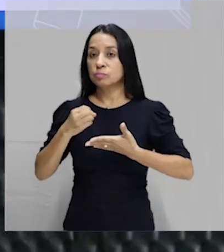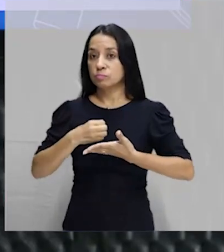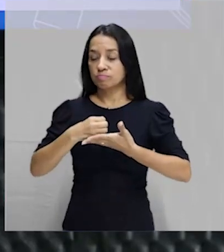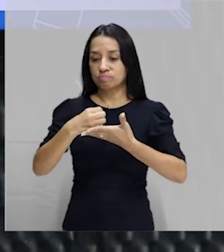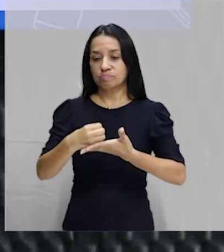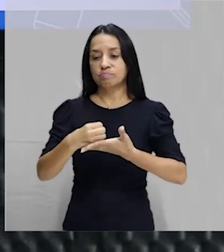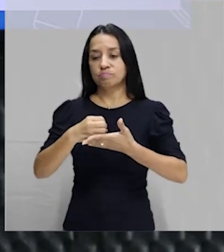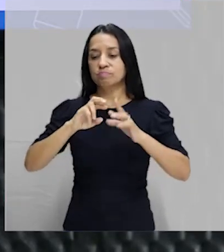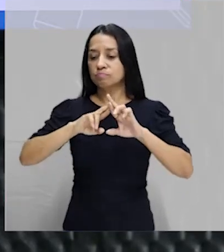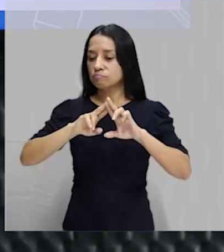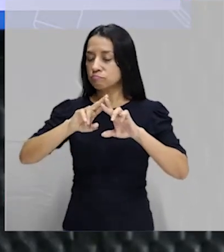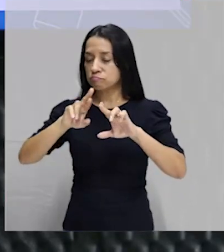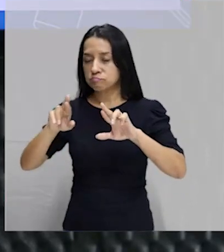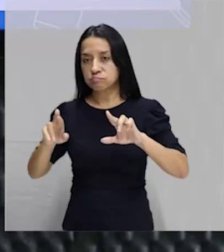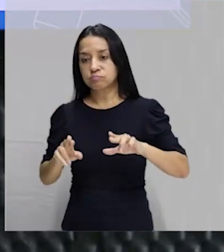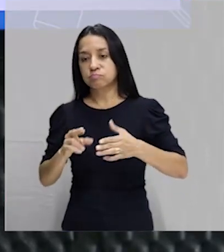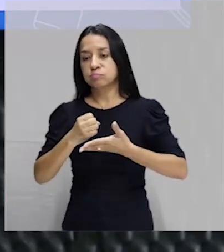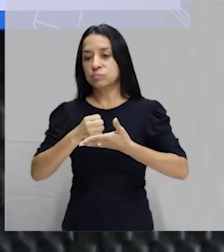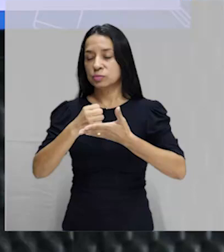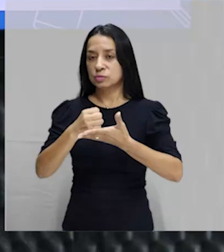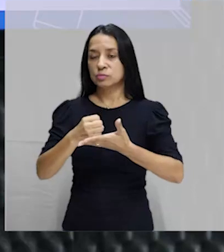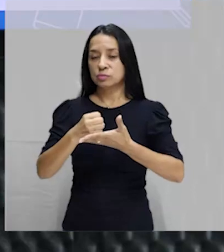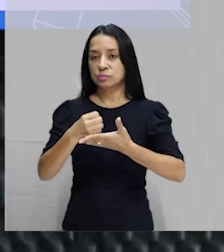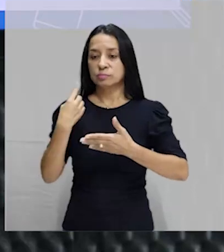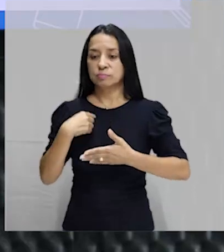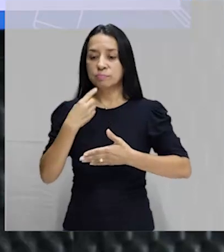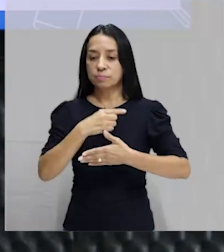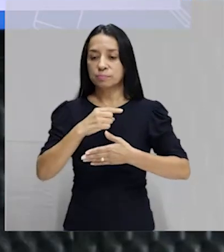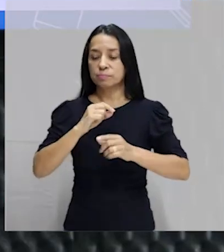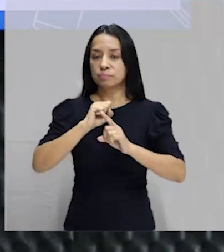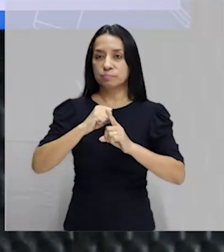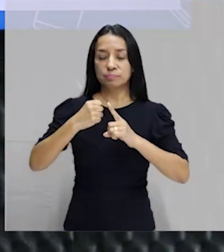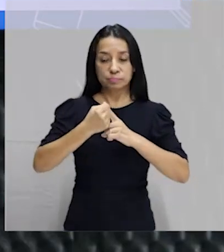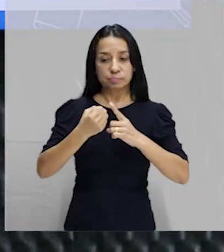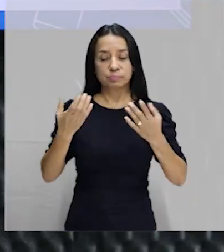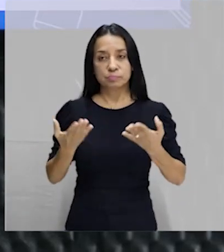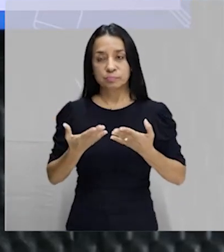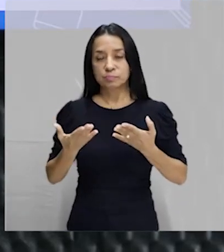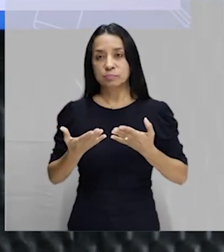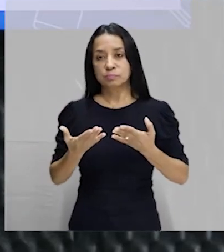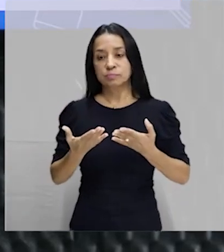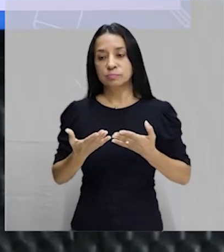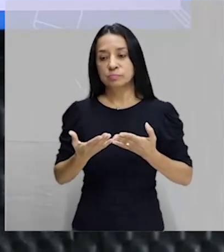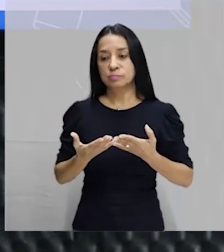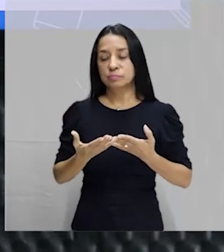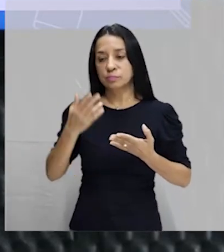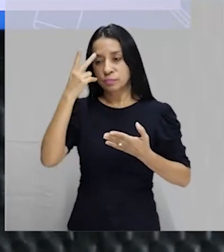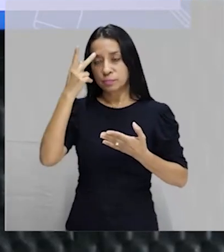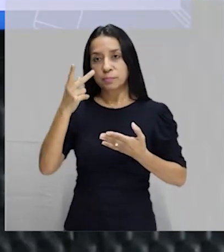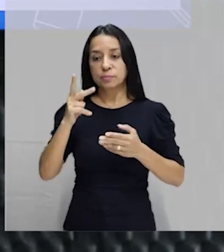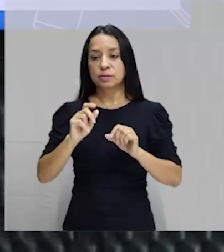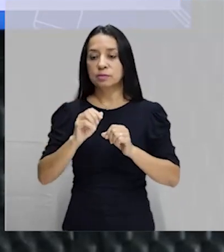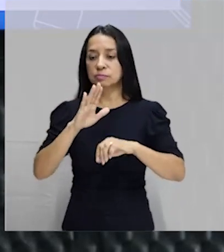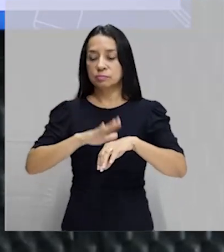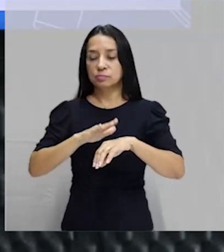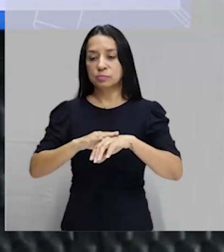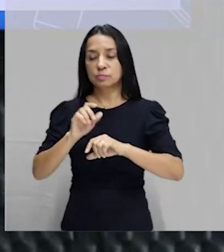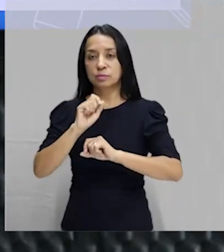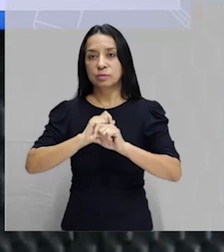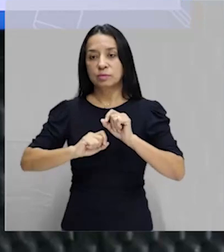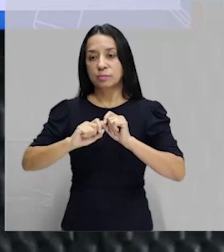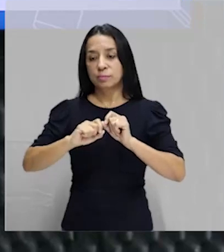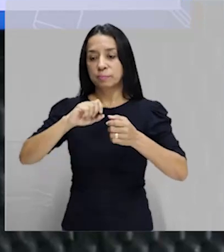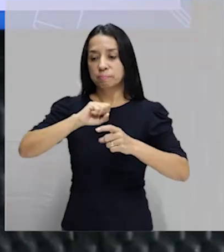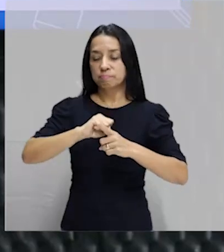contribuições para as nossas sociedades atuais, ou seja, para as chamadas sociedades